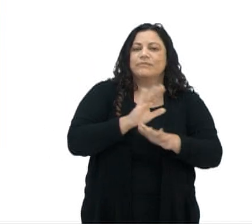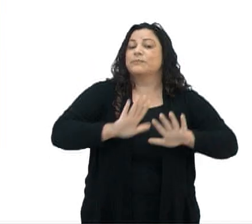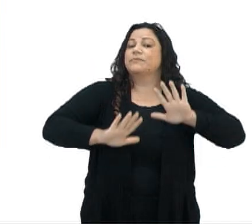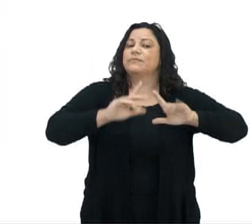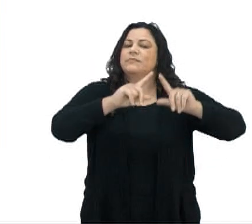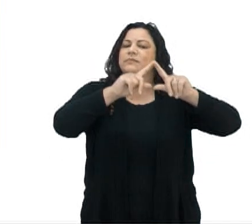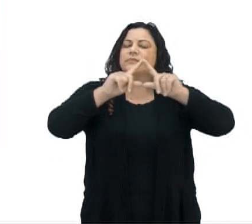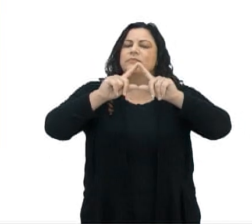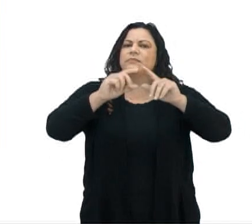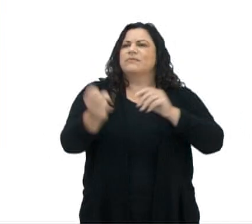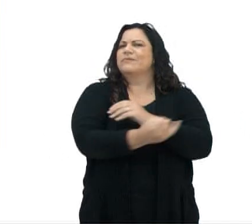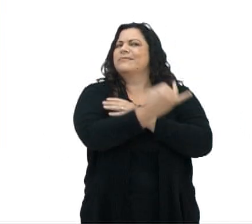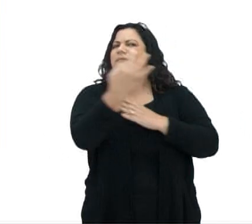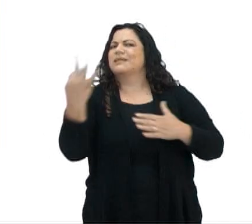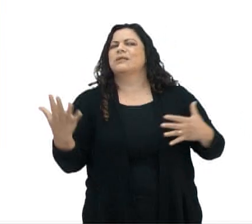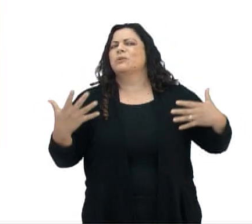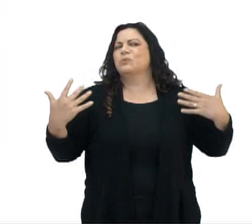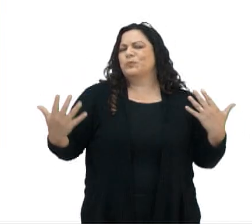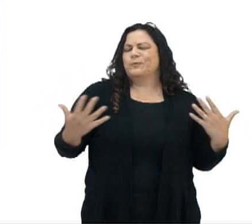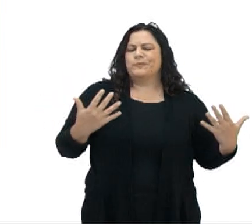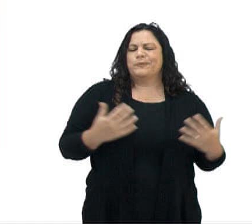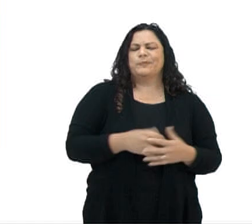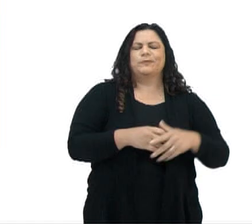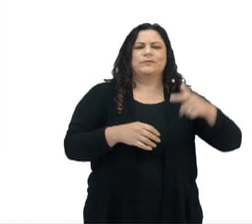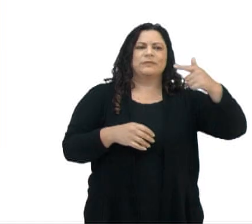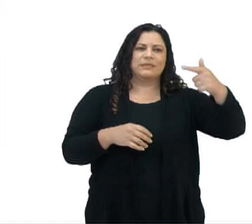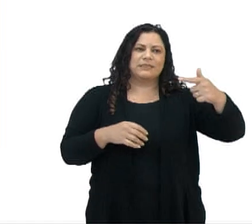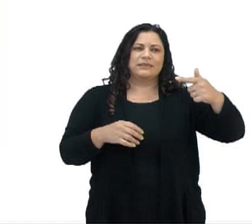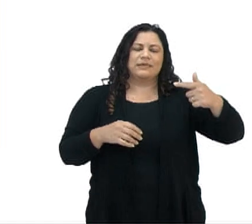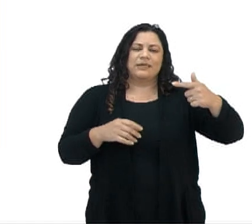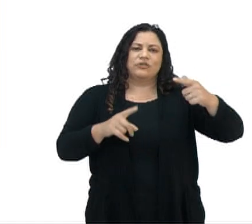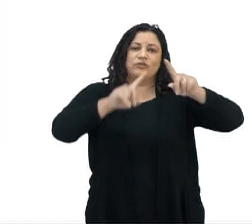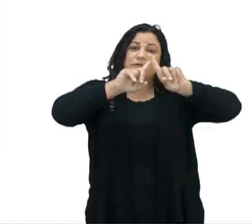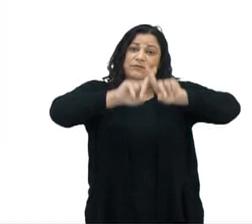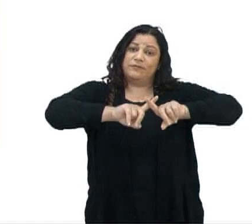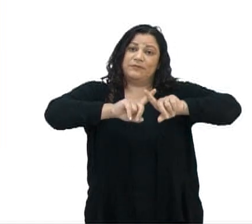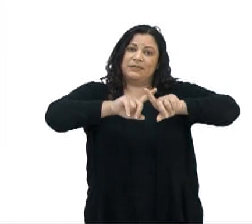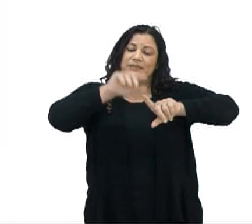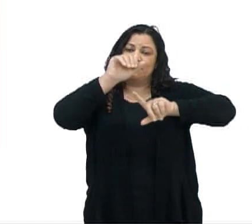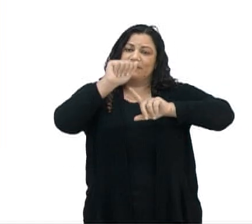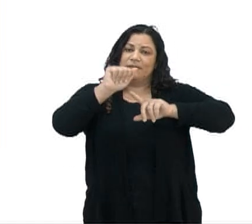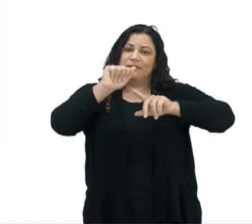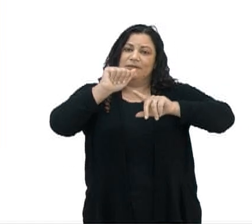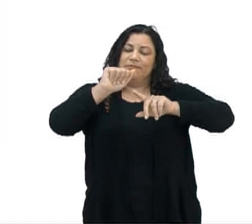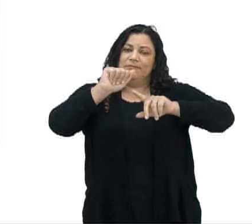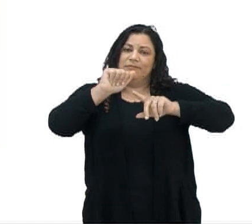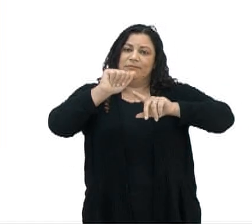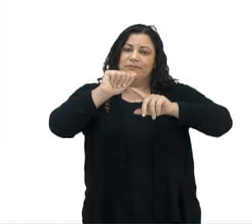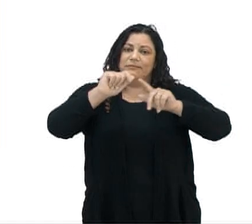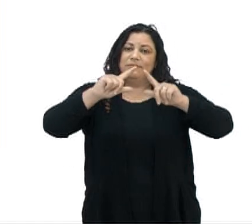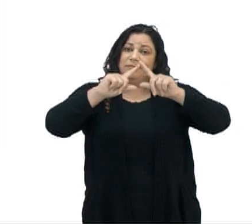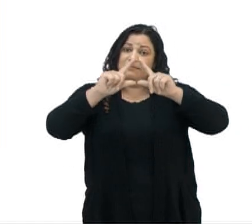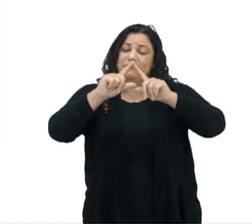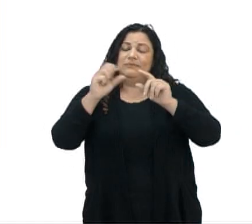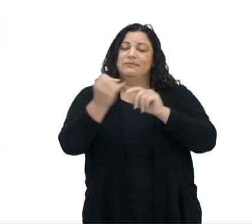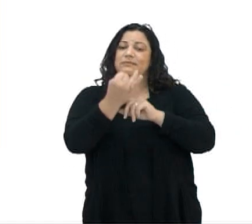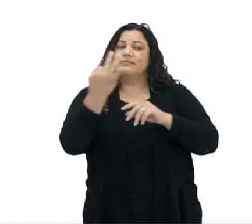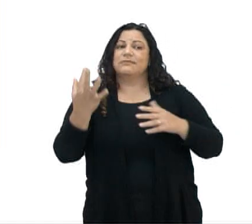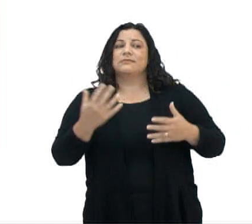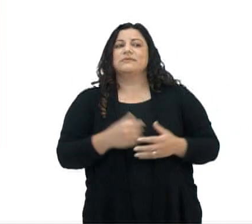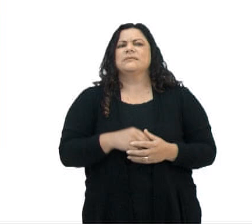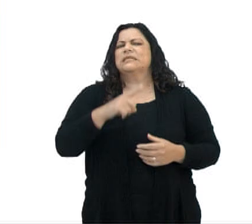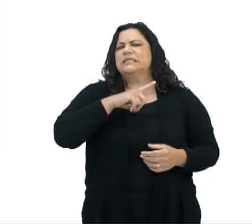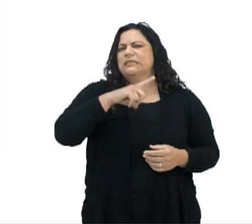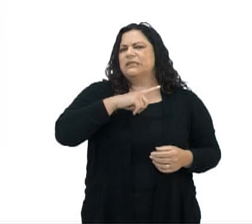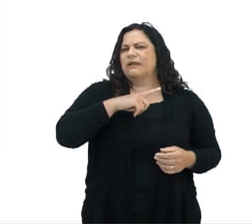vai ter ali no polígono regular. Então vai ser 7 vezes a área do triângulo. Se eu tiver um triângulo, um polígono de n lados,